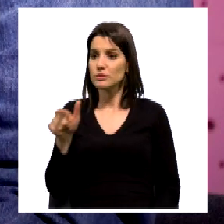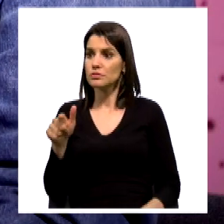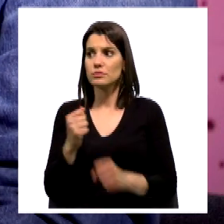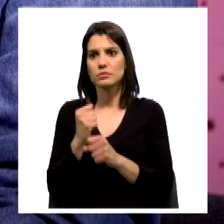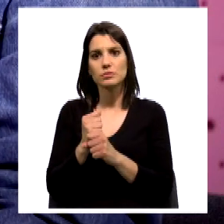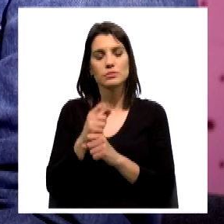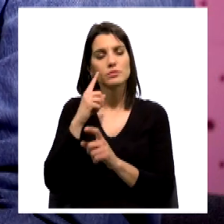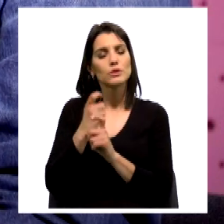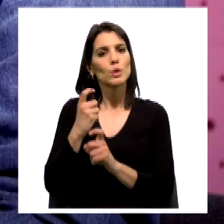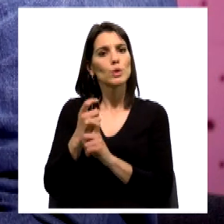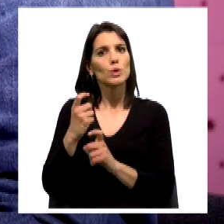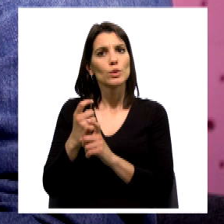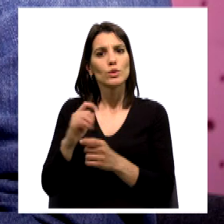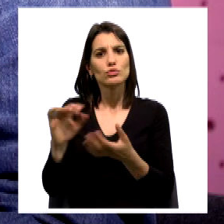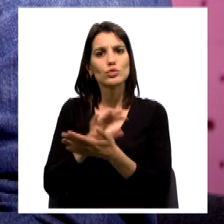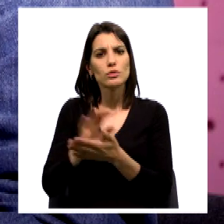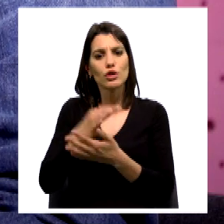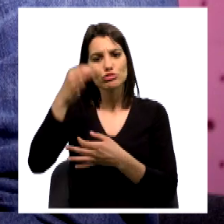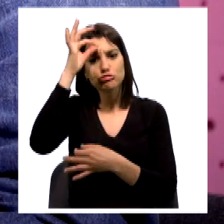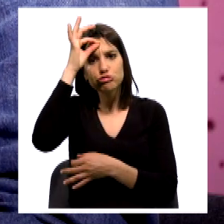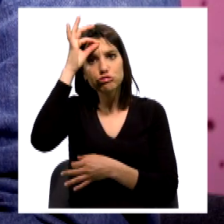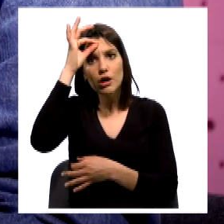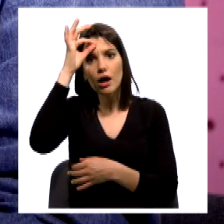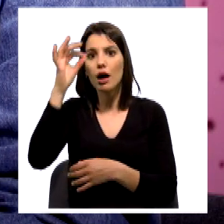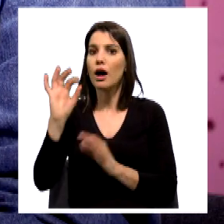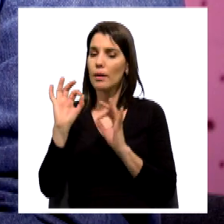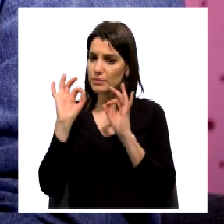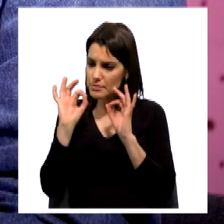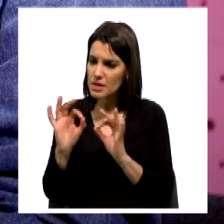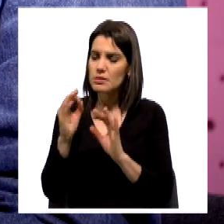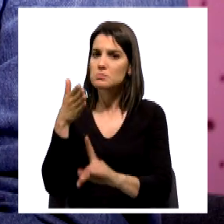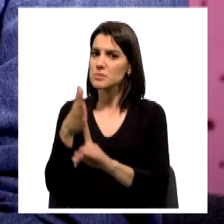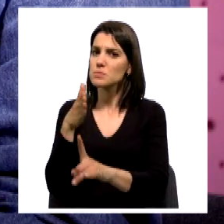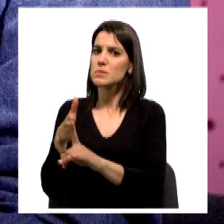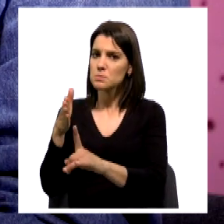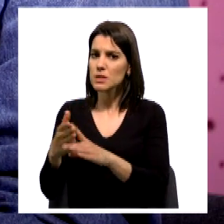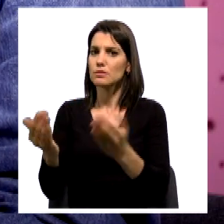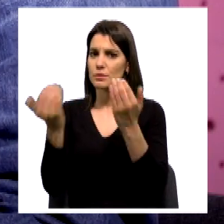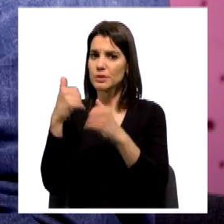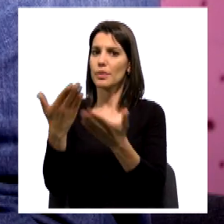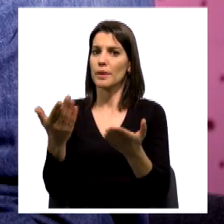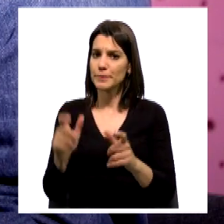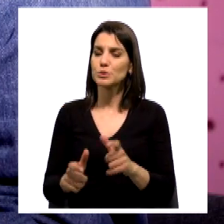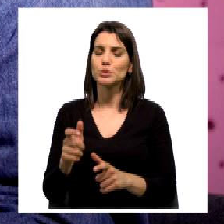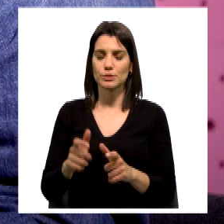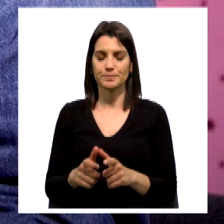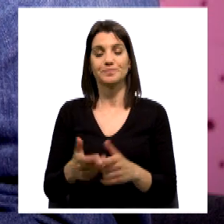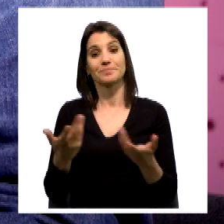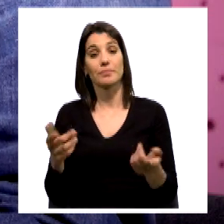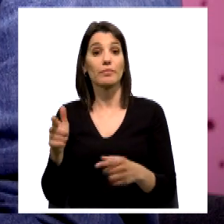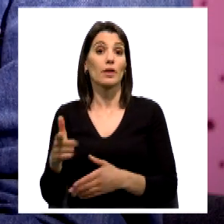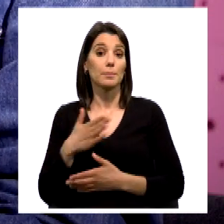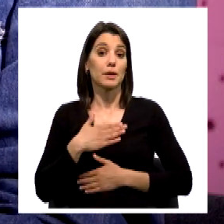muito era a precisão que aquelas pessoas tinham em saber a exatidão e a precisão daquilo que estavam a comunicar com as